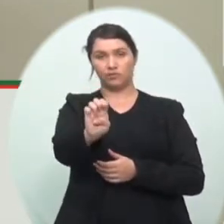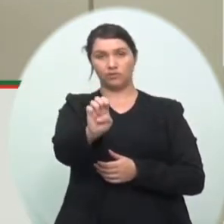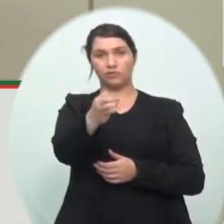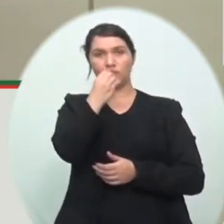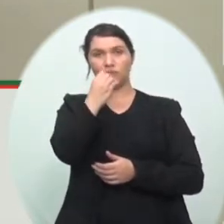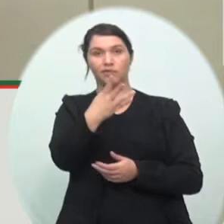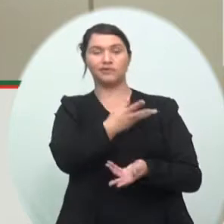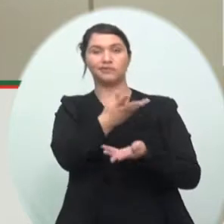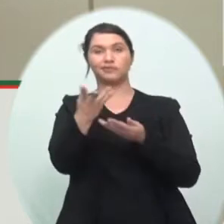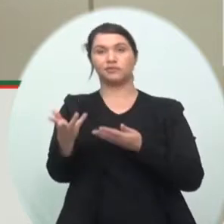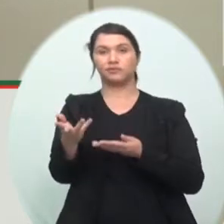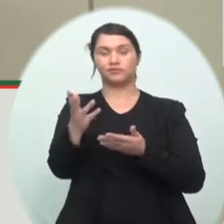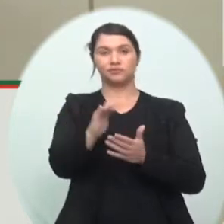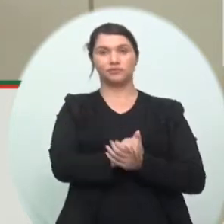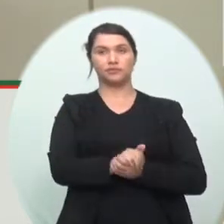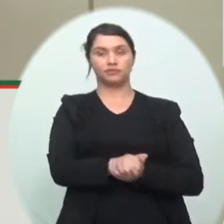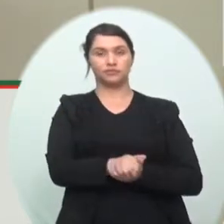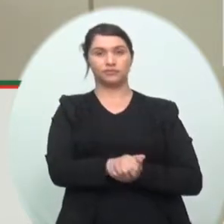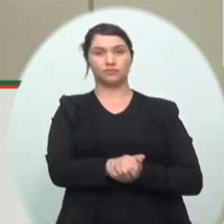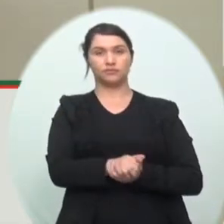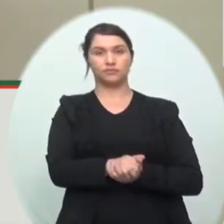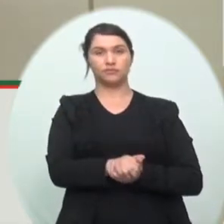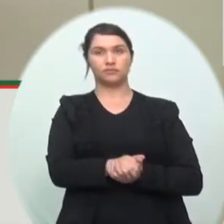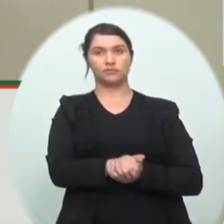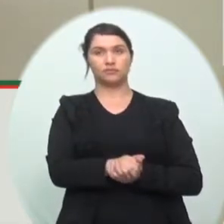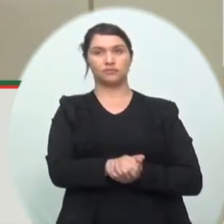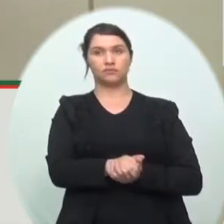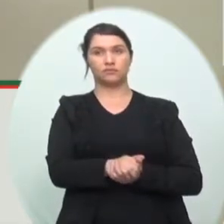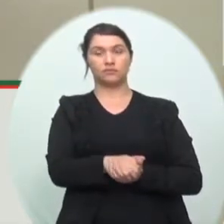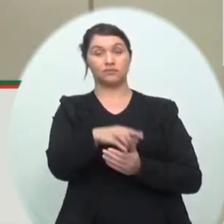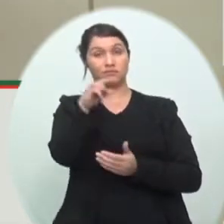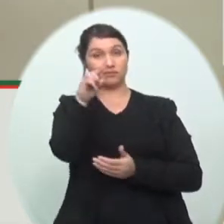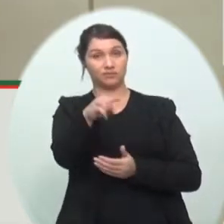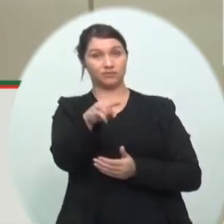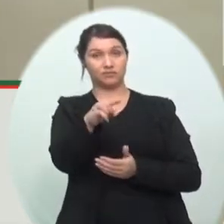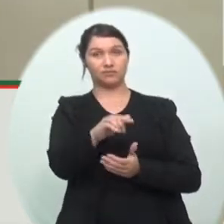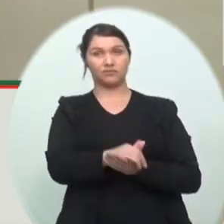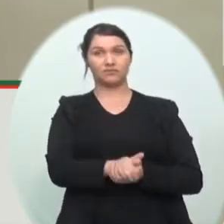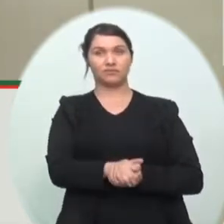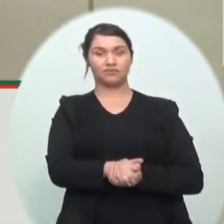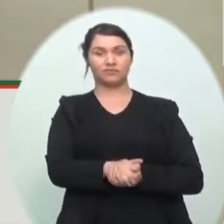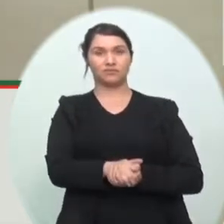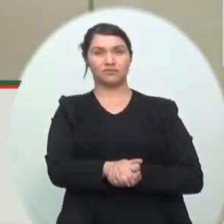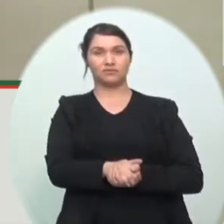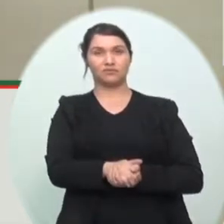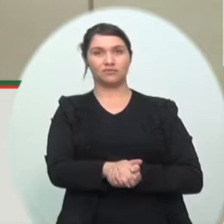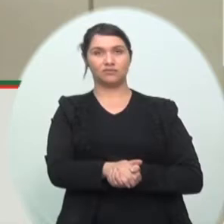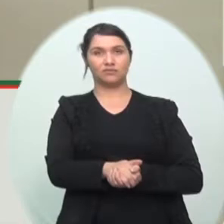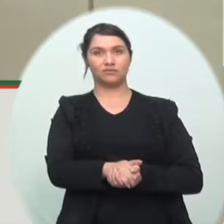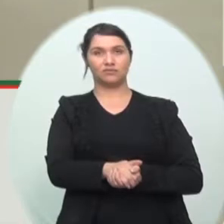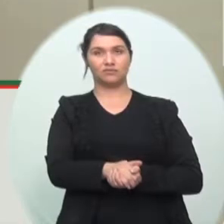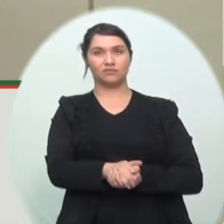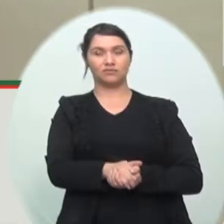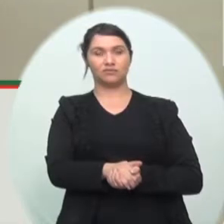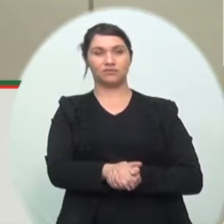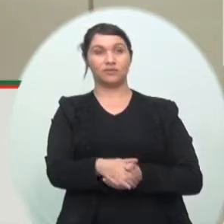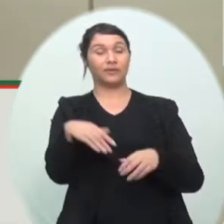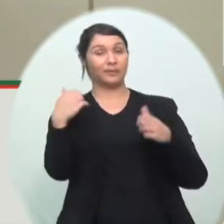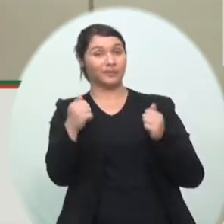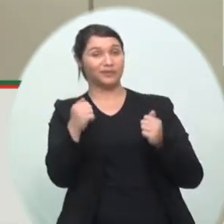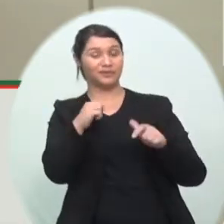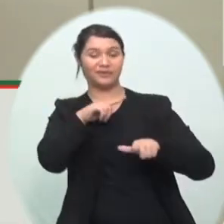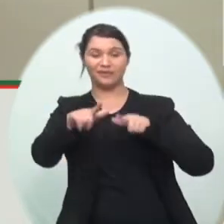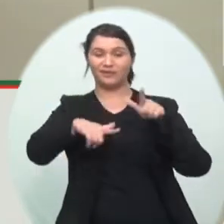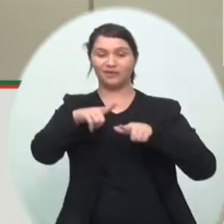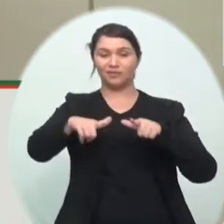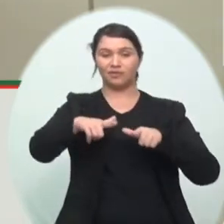pela frente, né, que é procurar, no mínimo, igualar as suas ações do seu